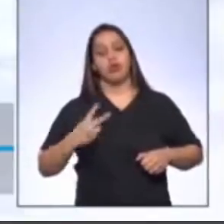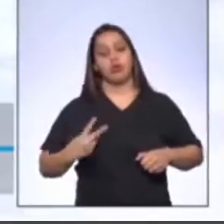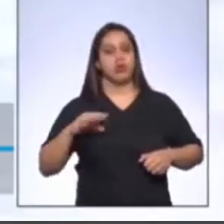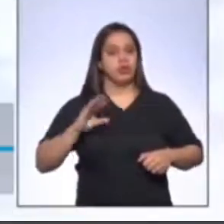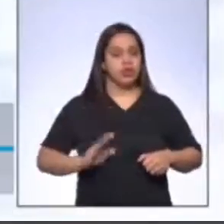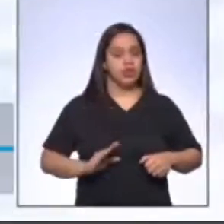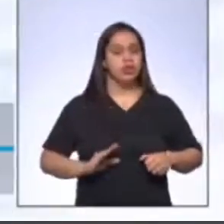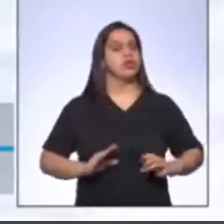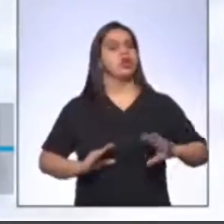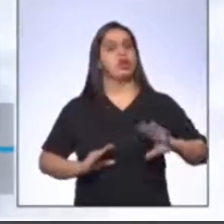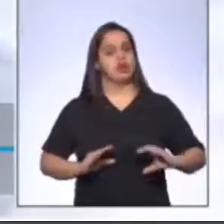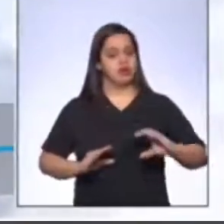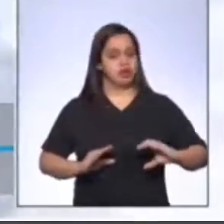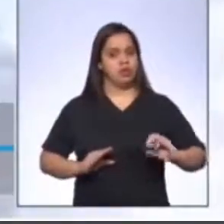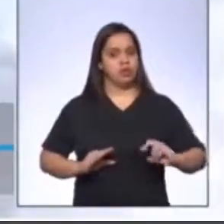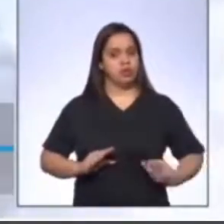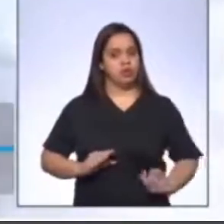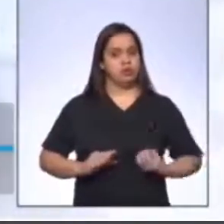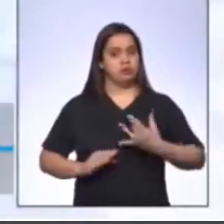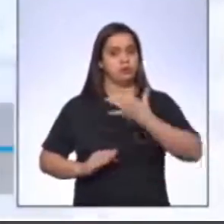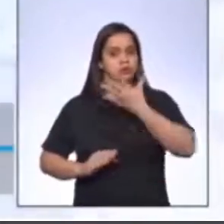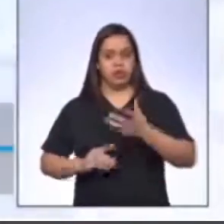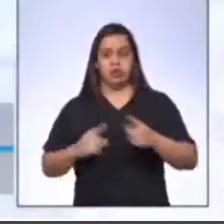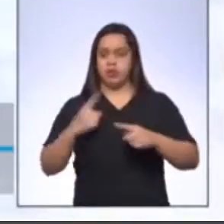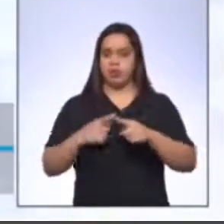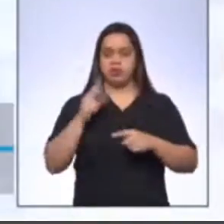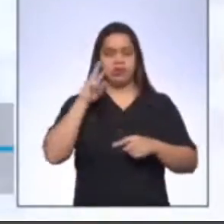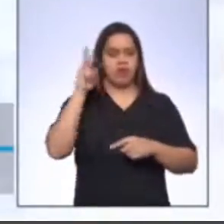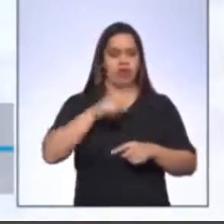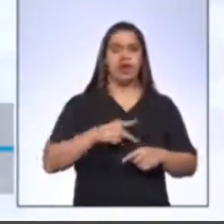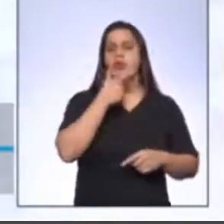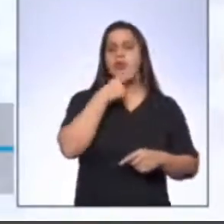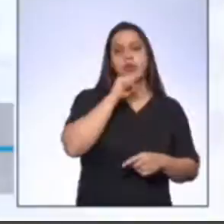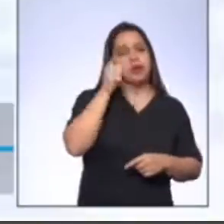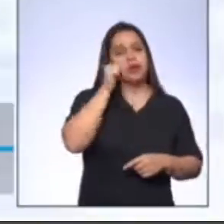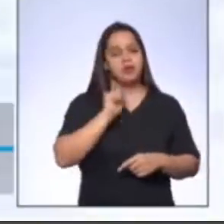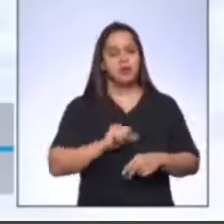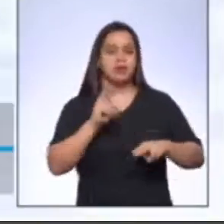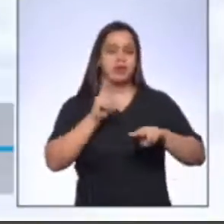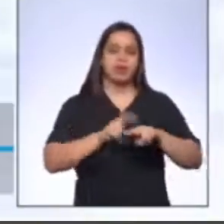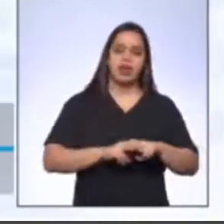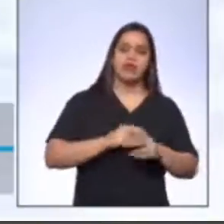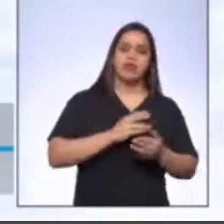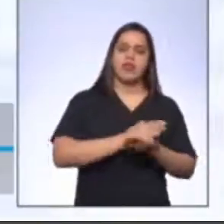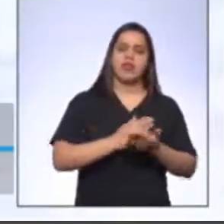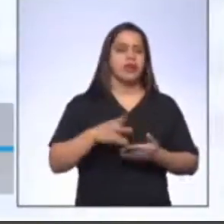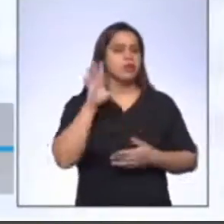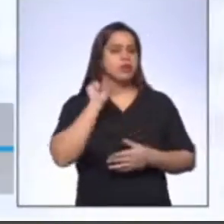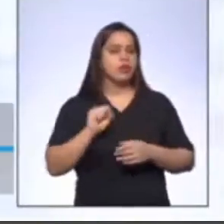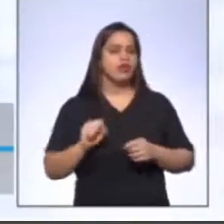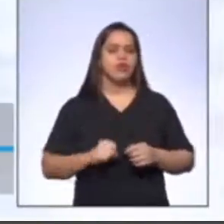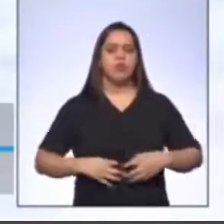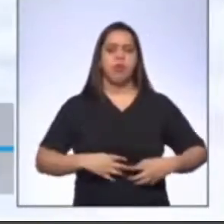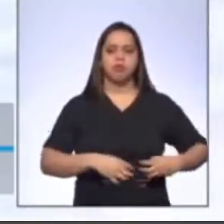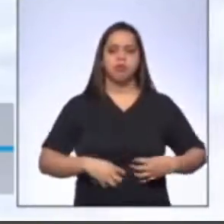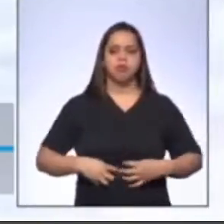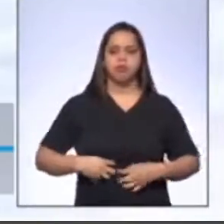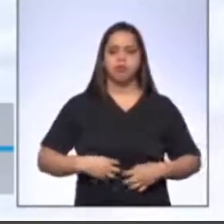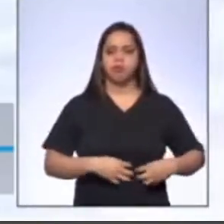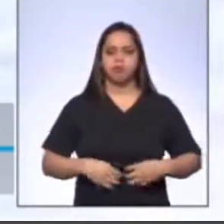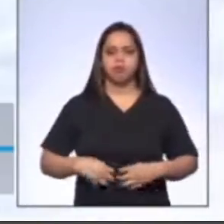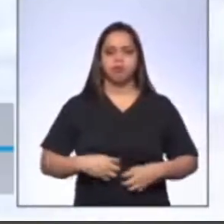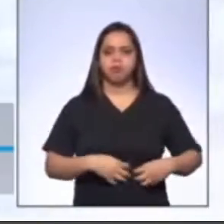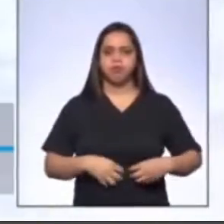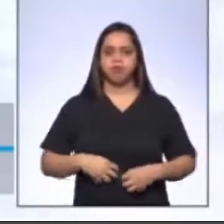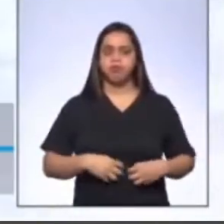absorção de nutrientes quando você tá deitado lá no colo do papai no colo da mamãe né você começa ouvir aquele monstrinho lá na barriga dele então